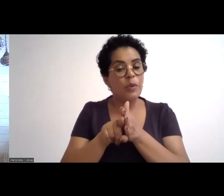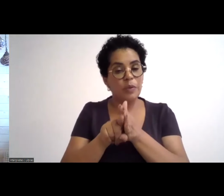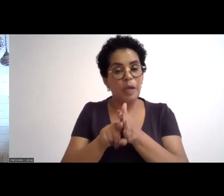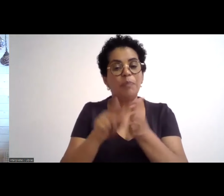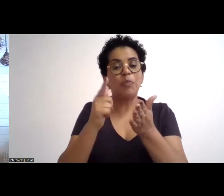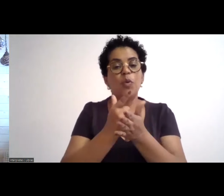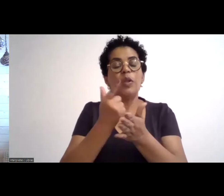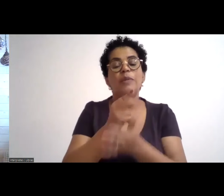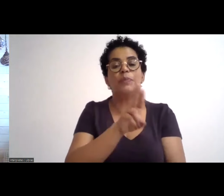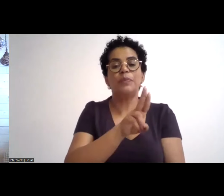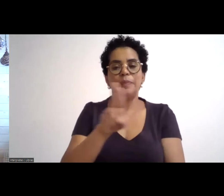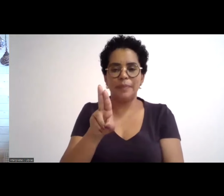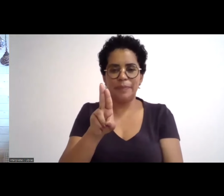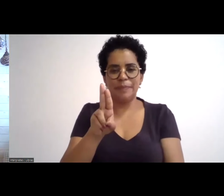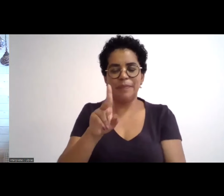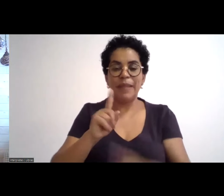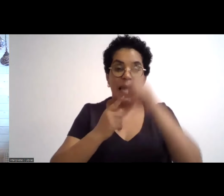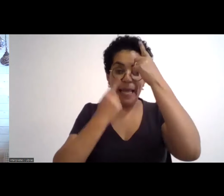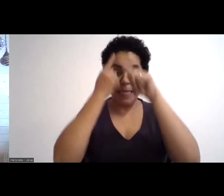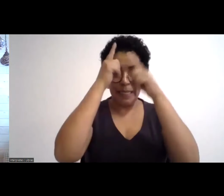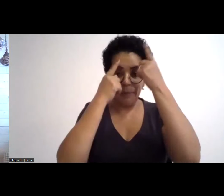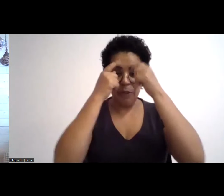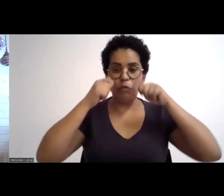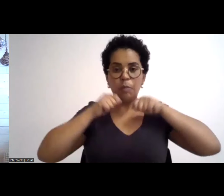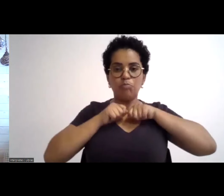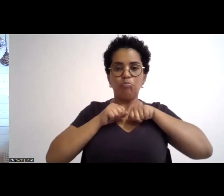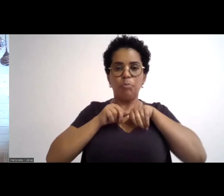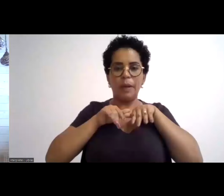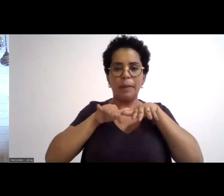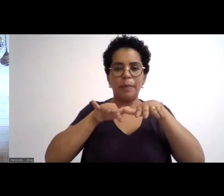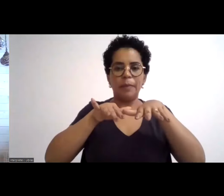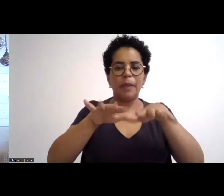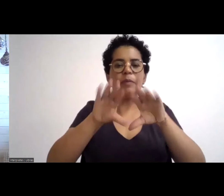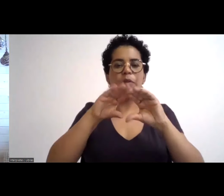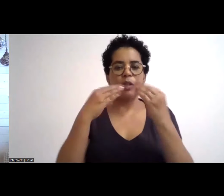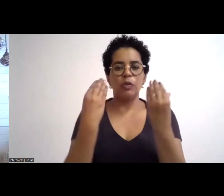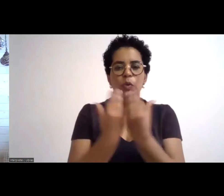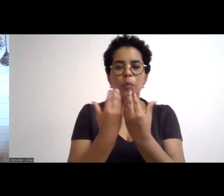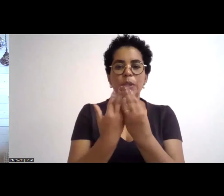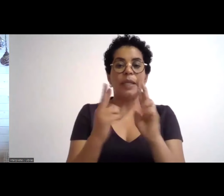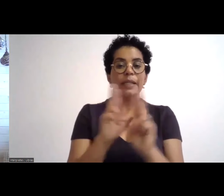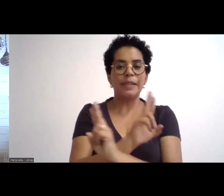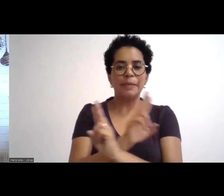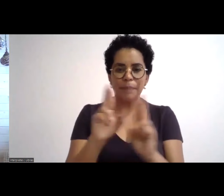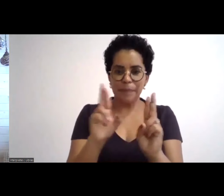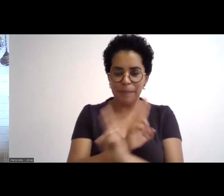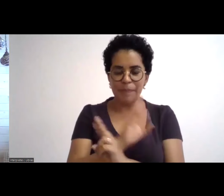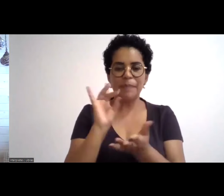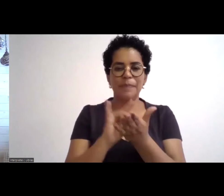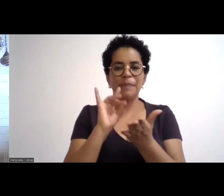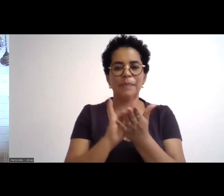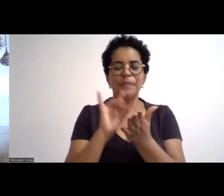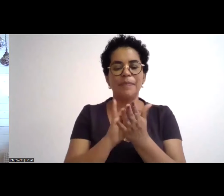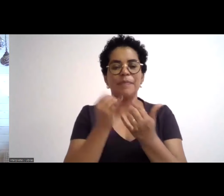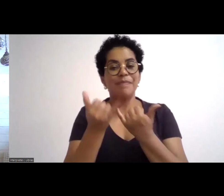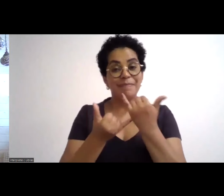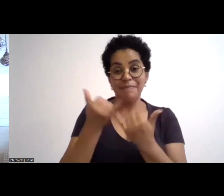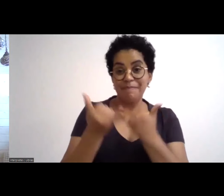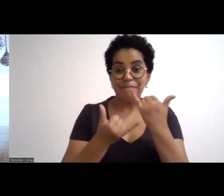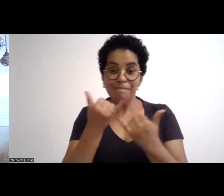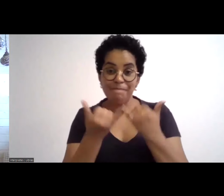chama Criatividade e Emancipação nas Comunidades Rede. É, na verdade, uma brincadeira aí, ou